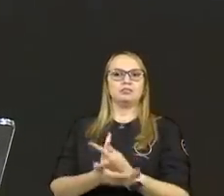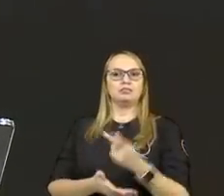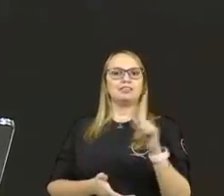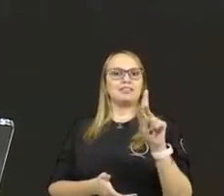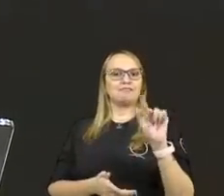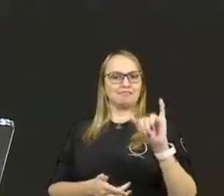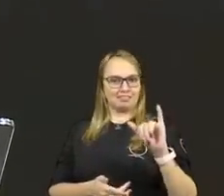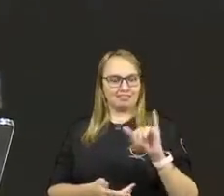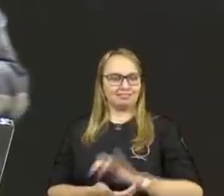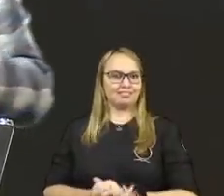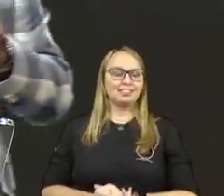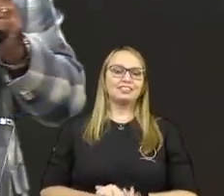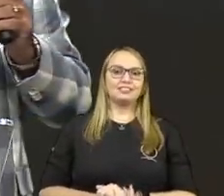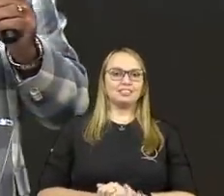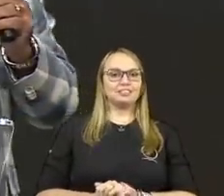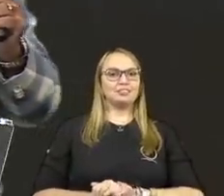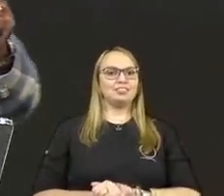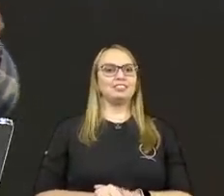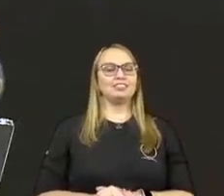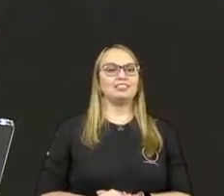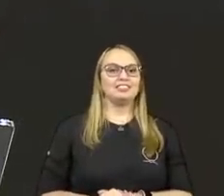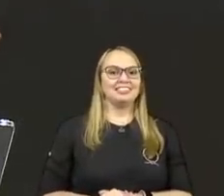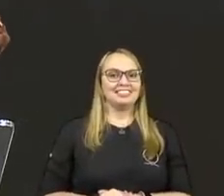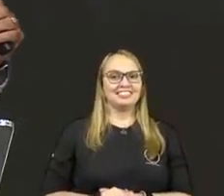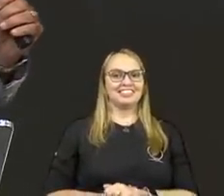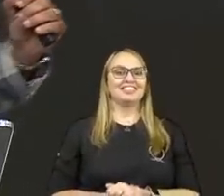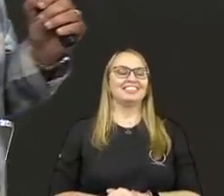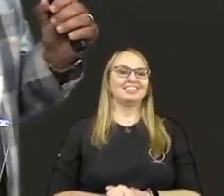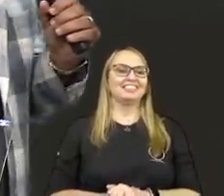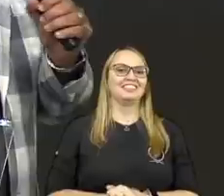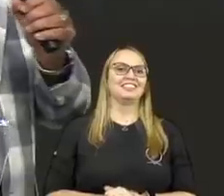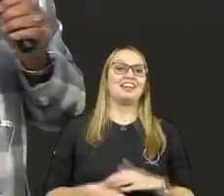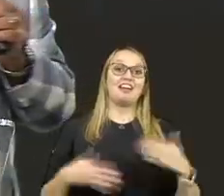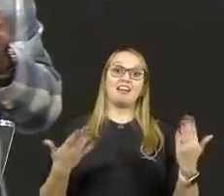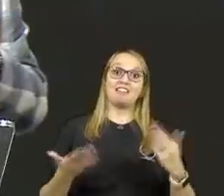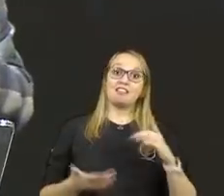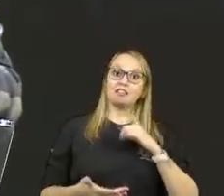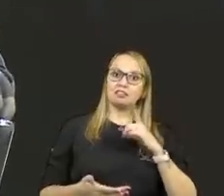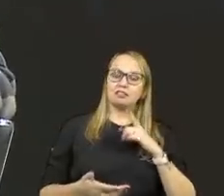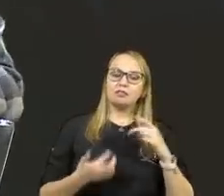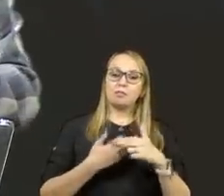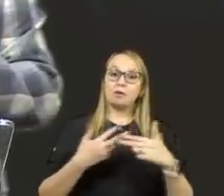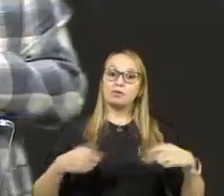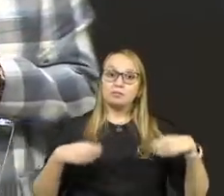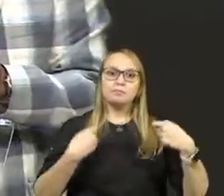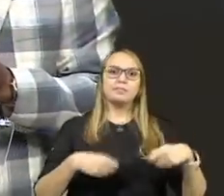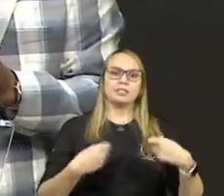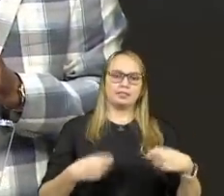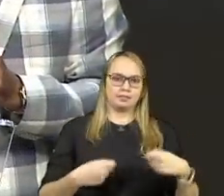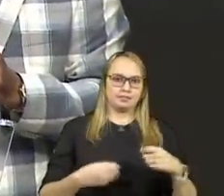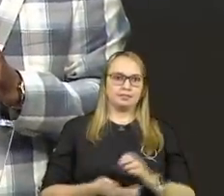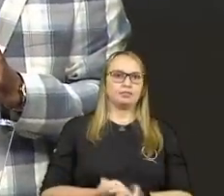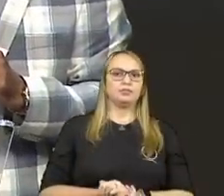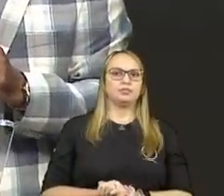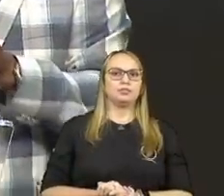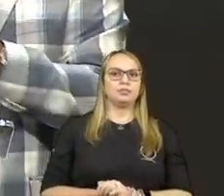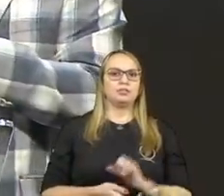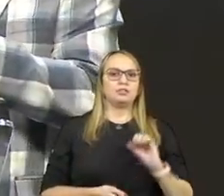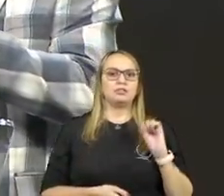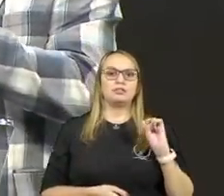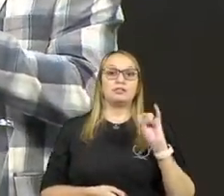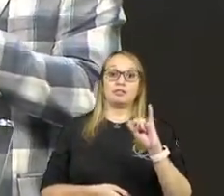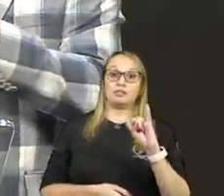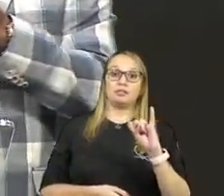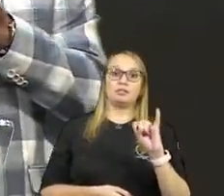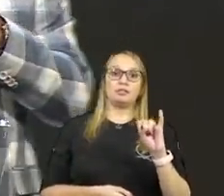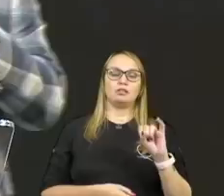acontecer. Agora, se coloca aqui uma condição, não é? A condição para Deus